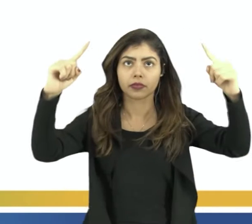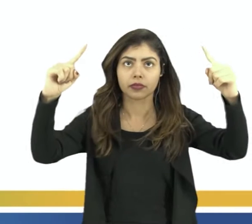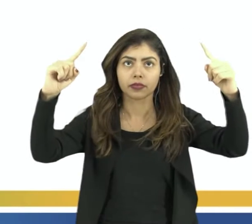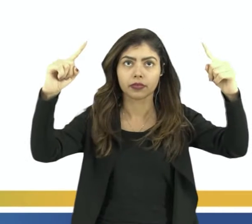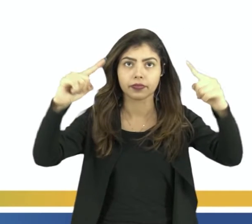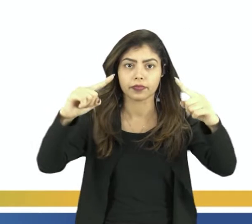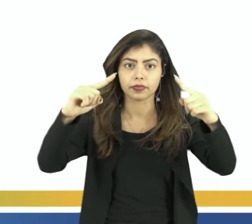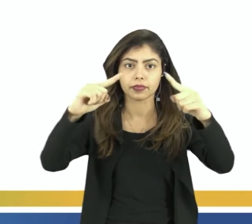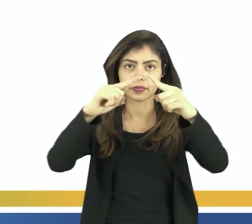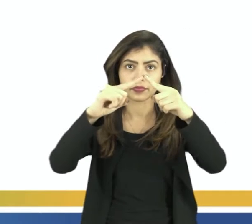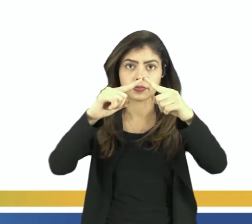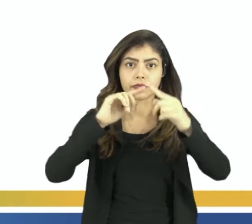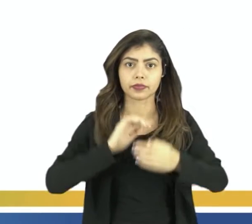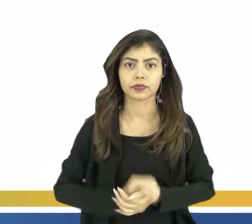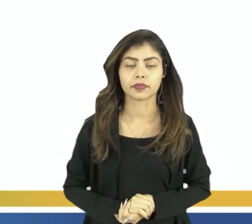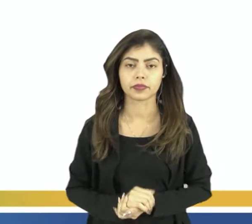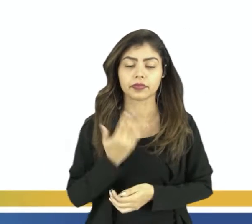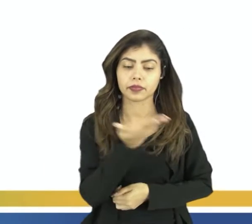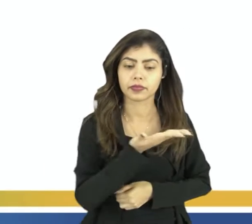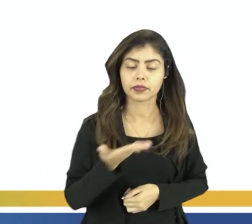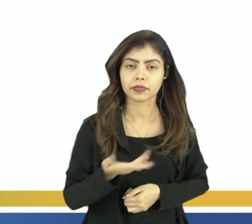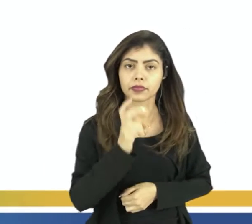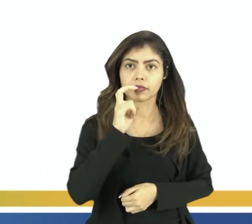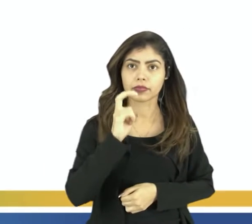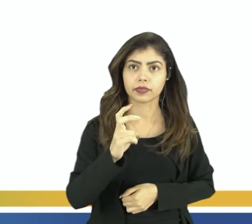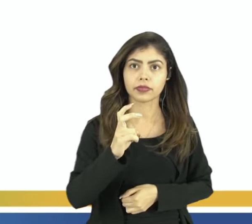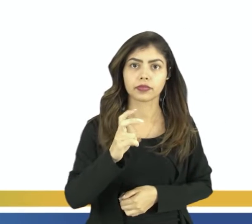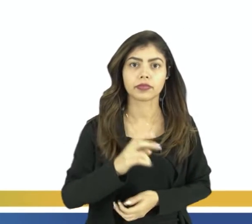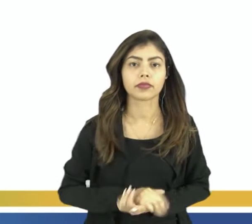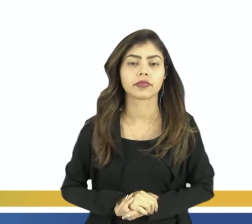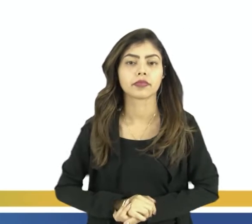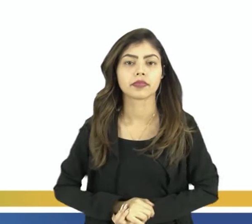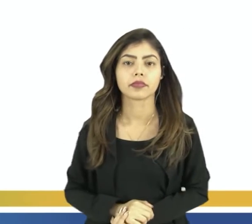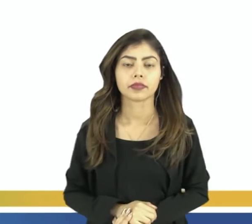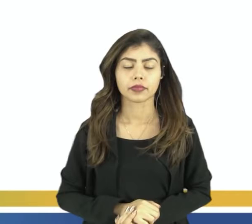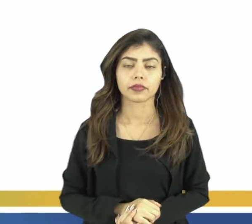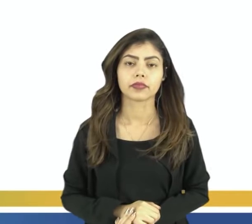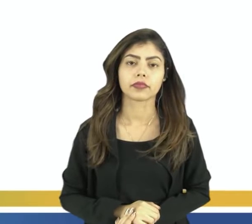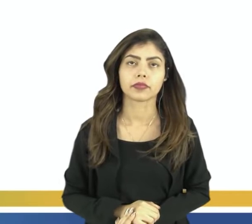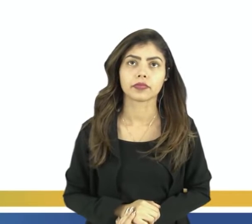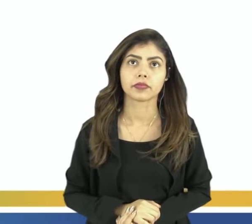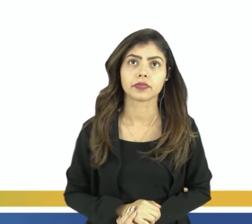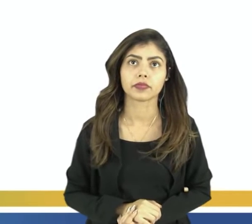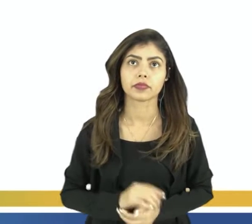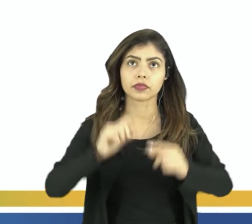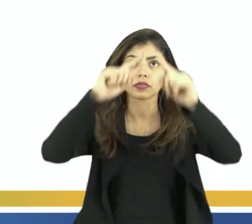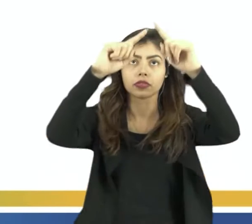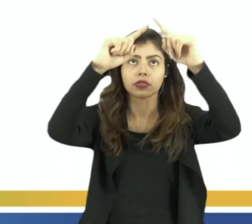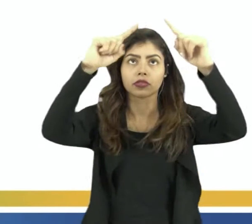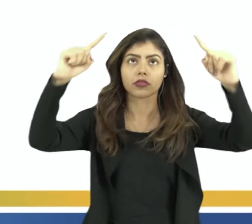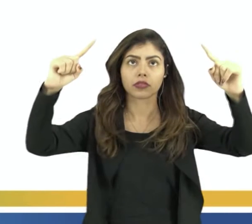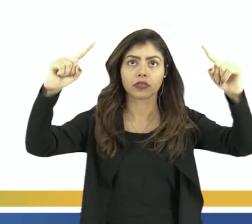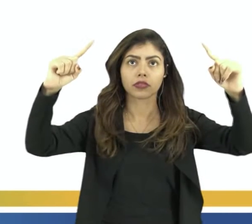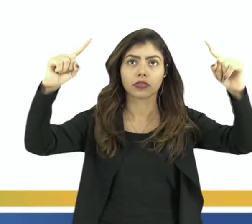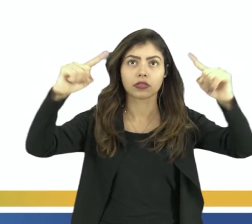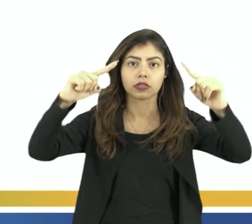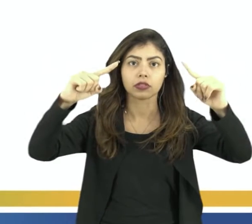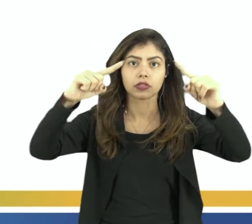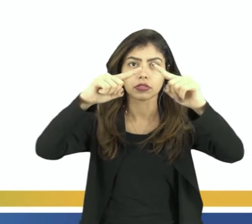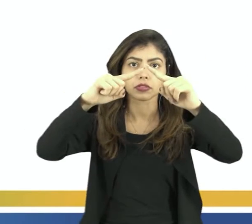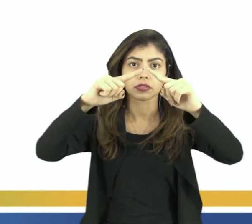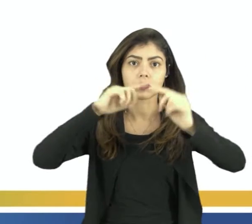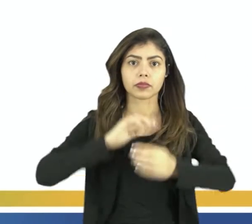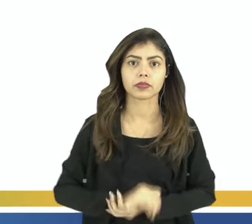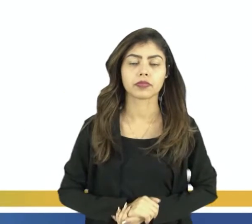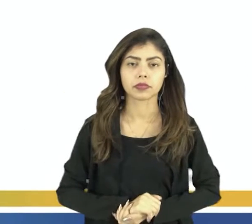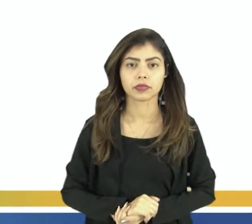prisma pentagonal, a base dele é formada por um pentágono, de uma figura de 5 lados. O prisma